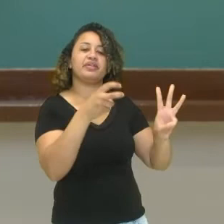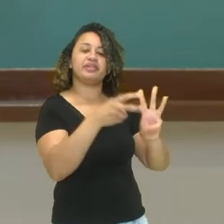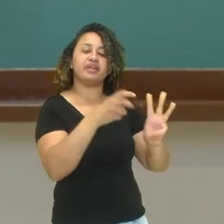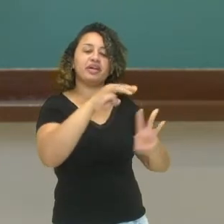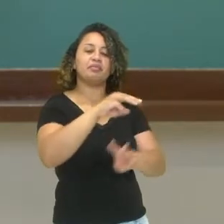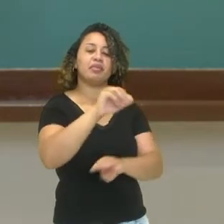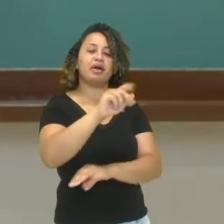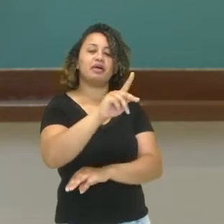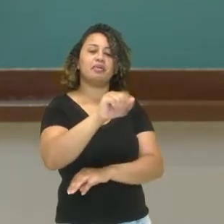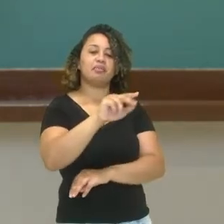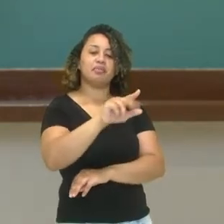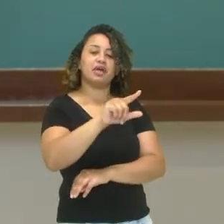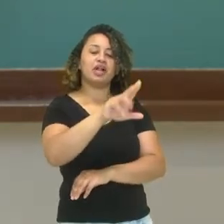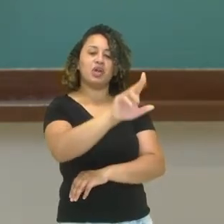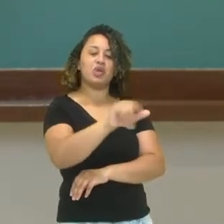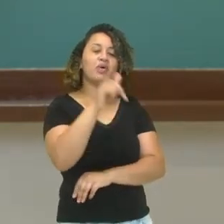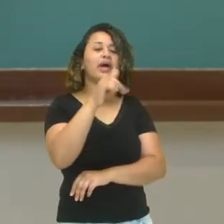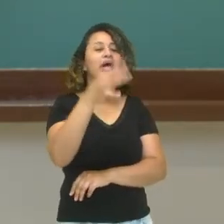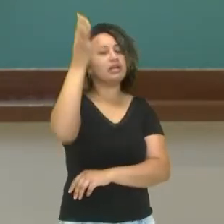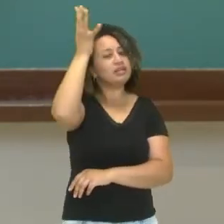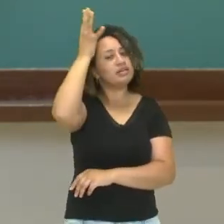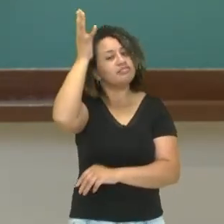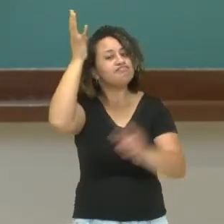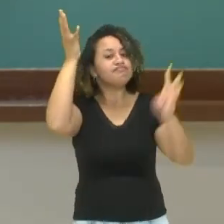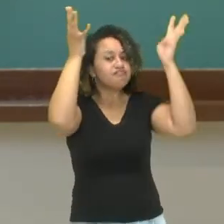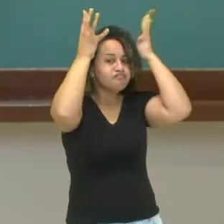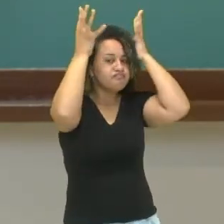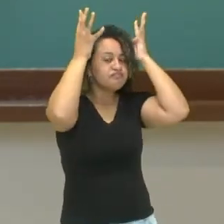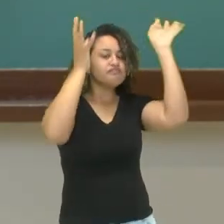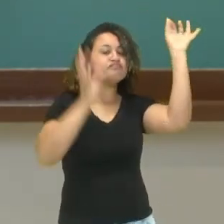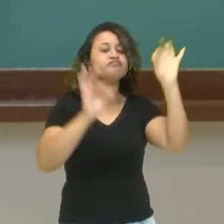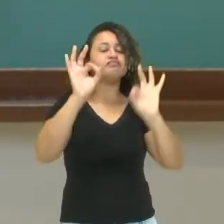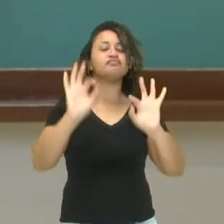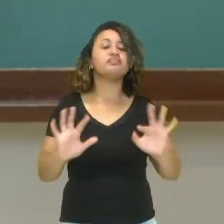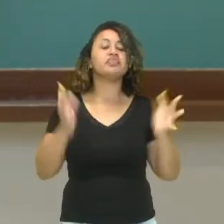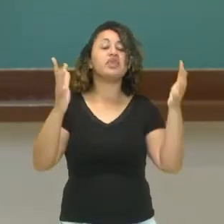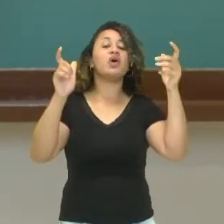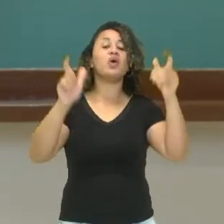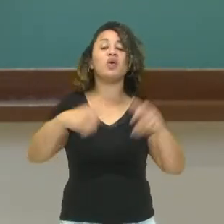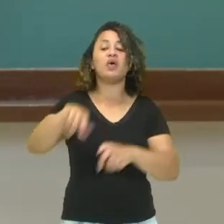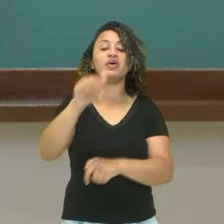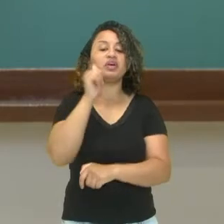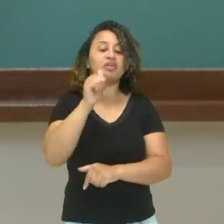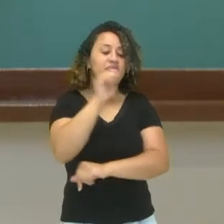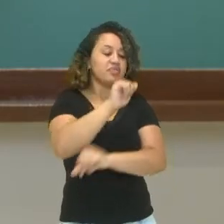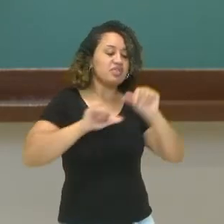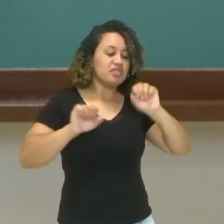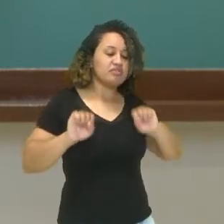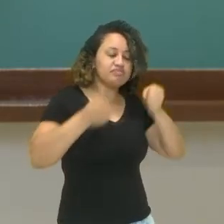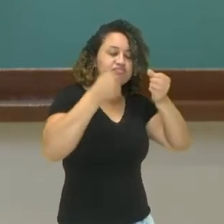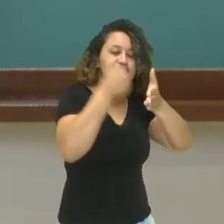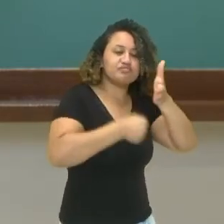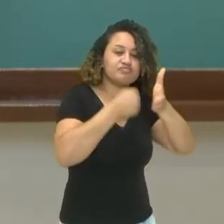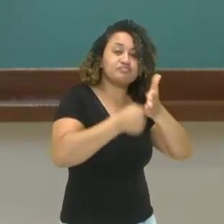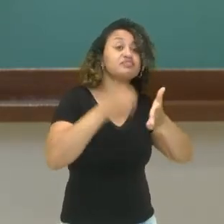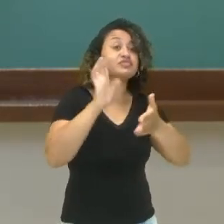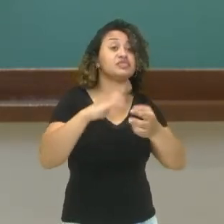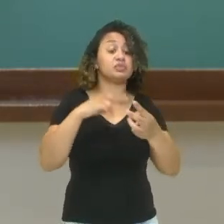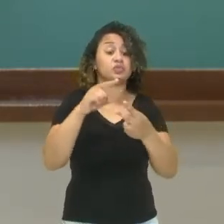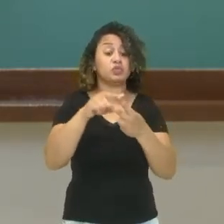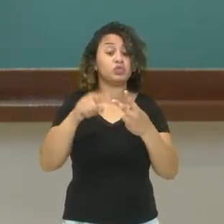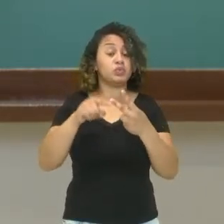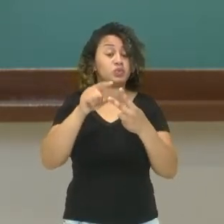cacique, pajé, curandeira, organiza a festa onde as meninas se tornam guerreiras. Então, só aqui já temos duas